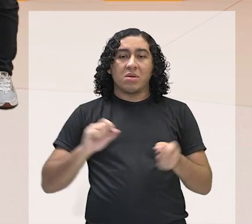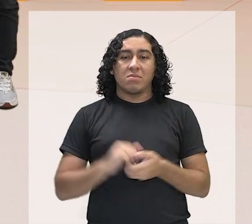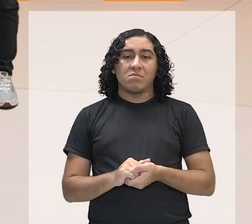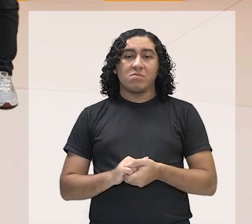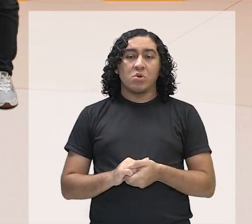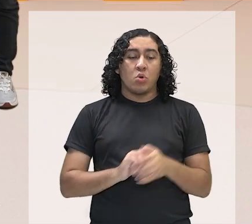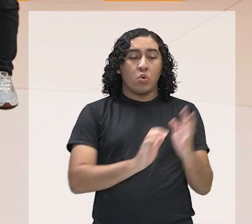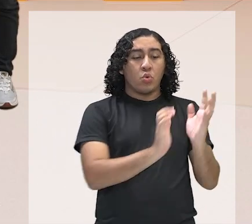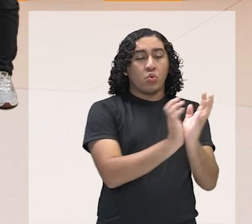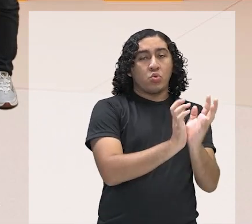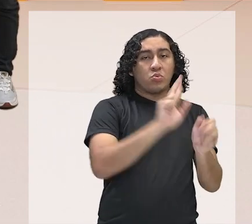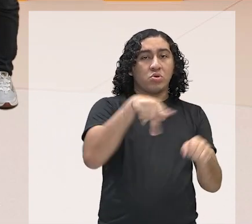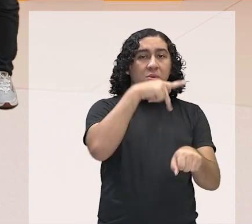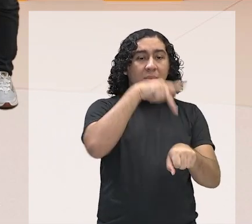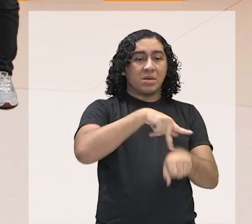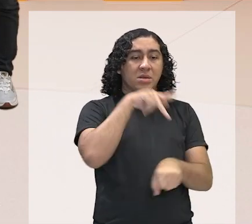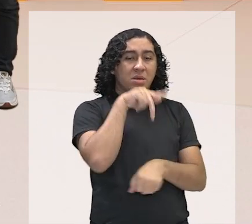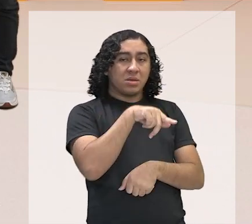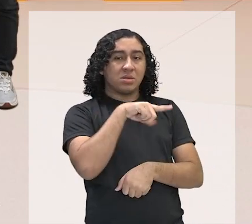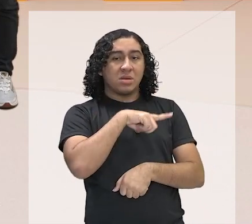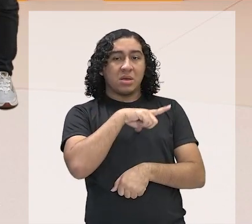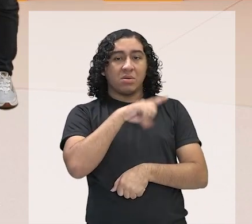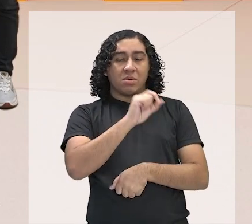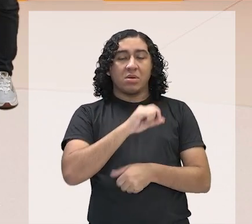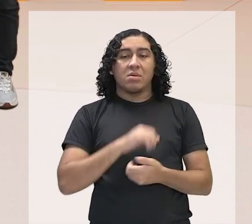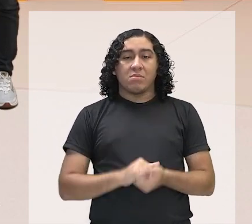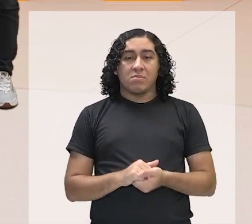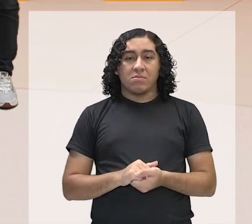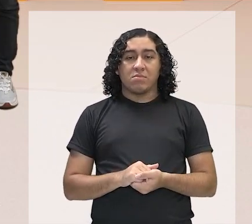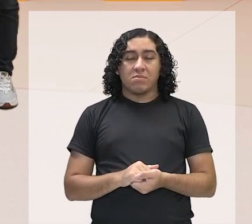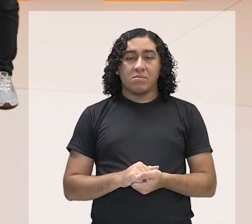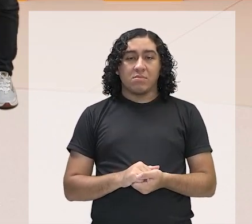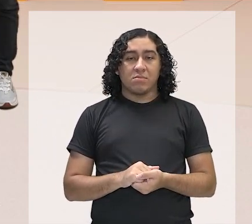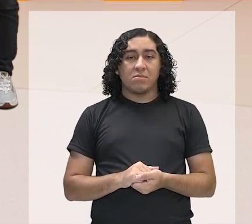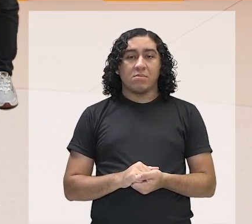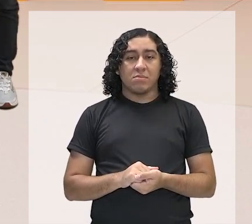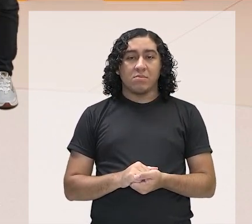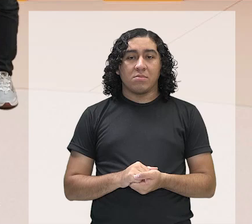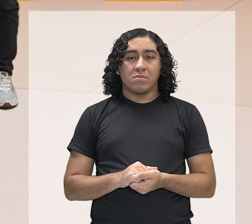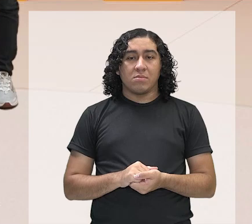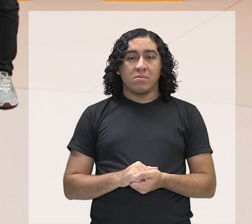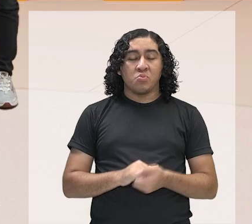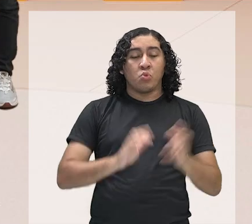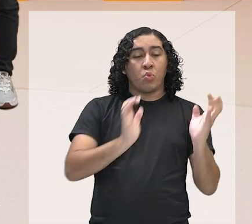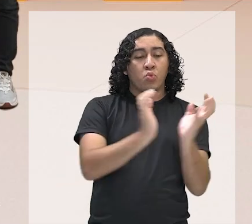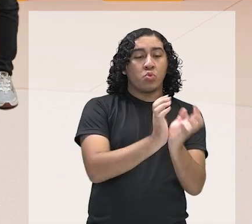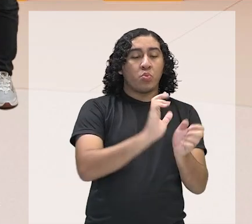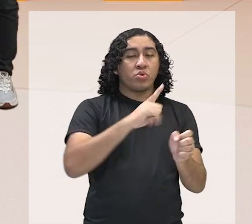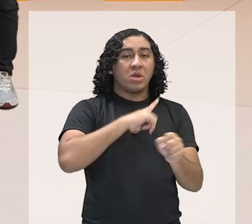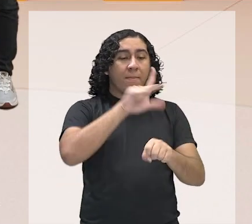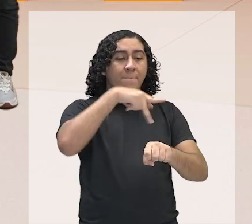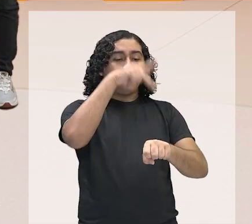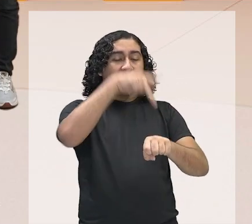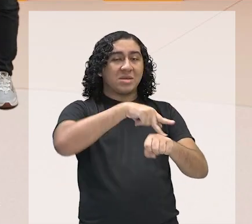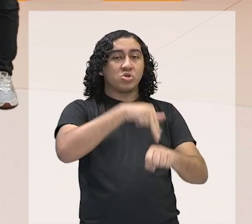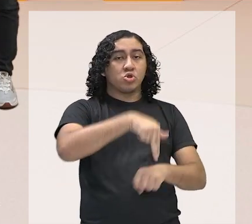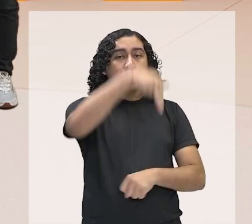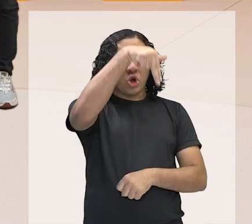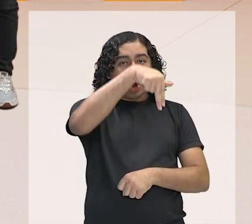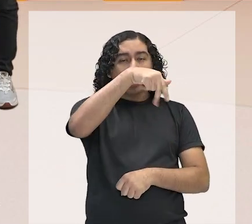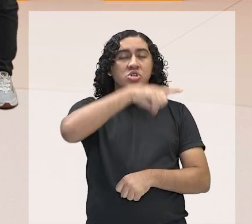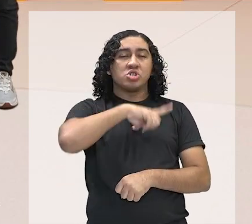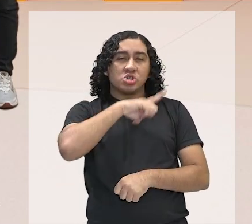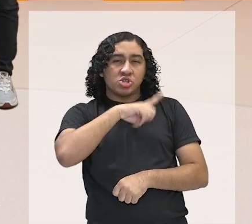grupos. O grupo zerista, tá? Que era aquele grupo formado pelos países do norte, tinha anteriormente